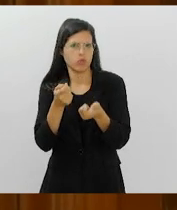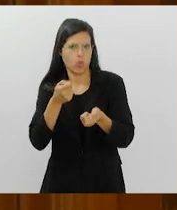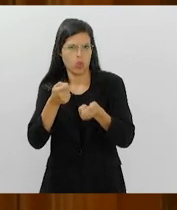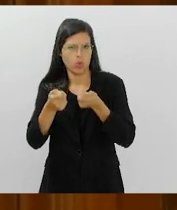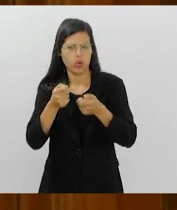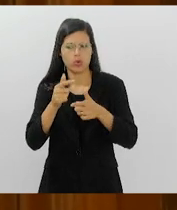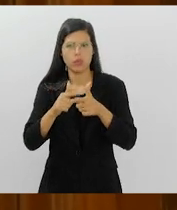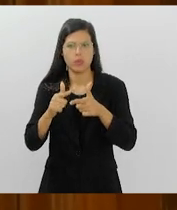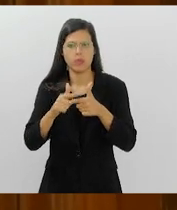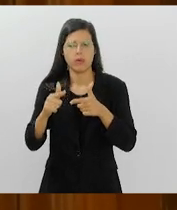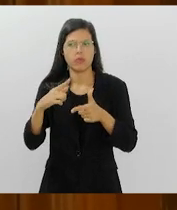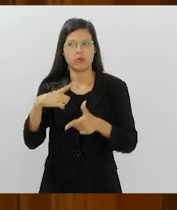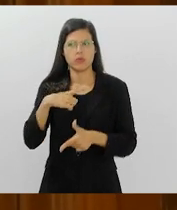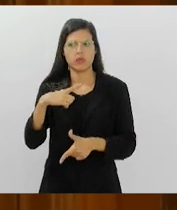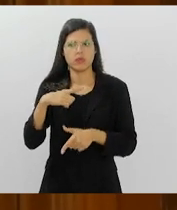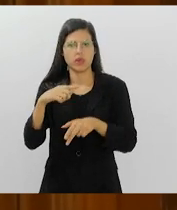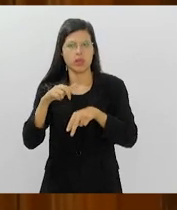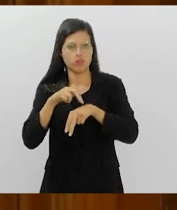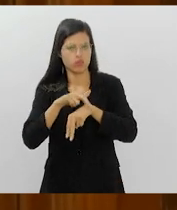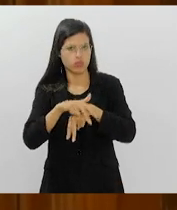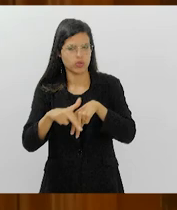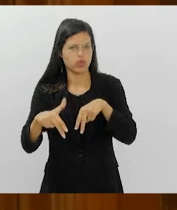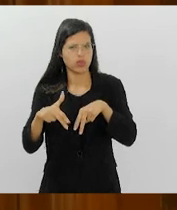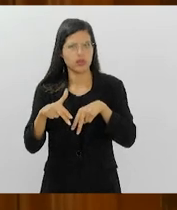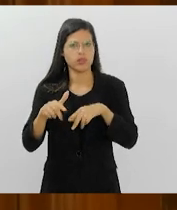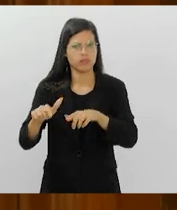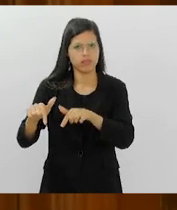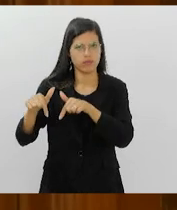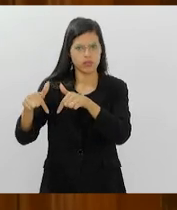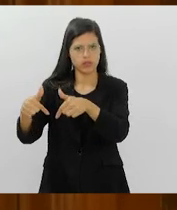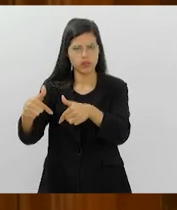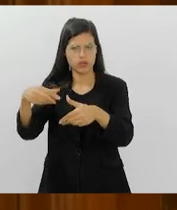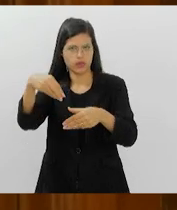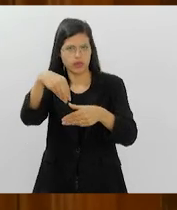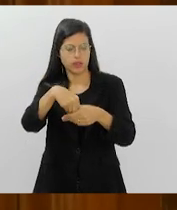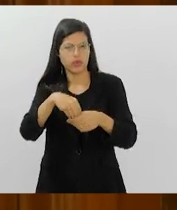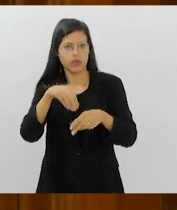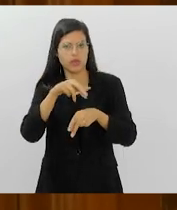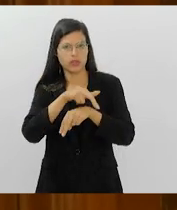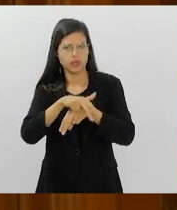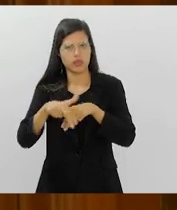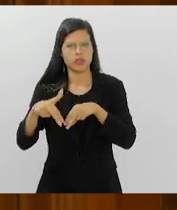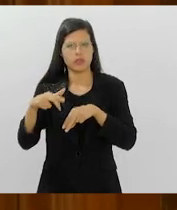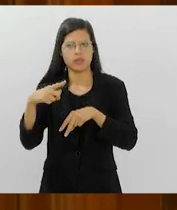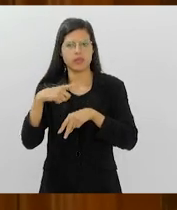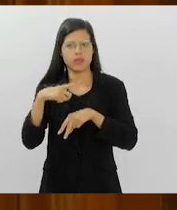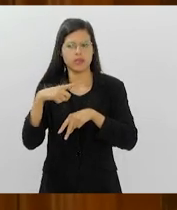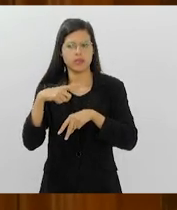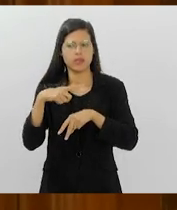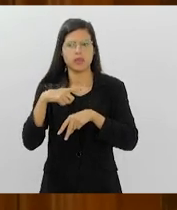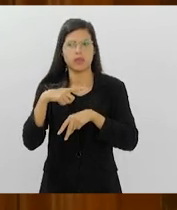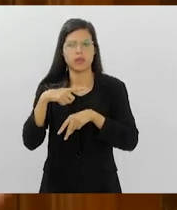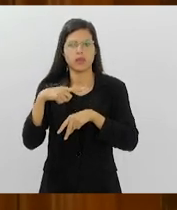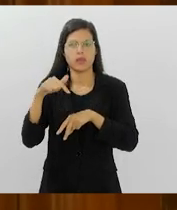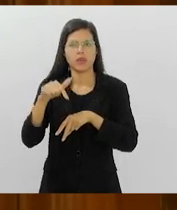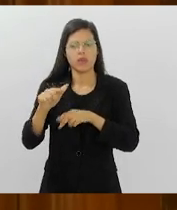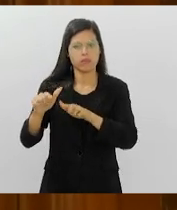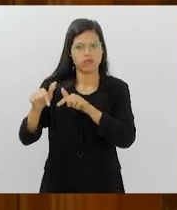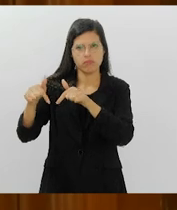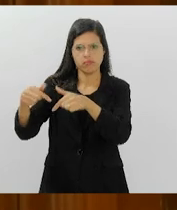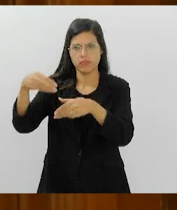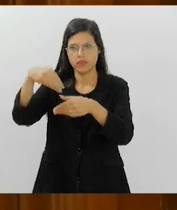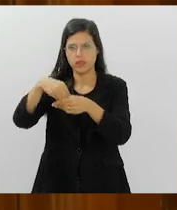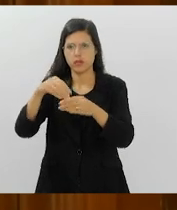gênero de ataque ativo, e dentro desse gênero a gente tem uma espécie, que é o ataque ativo em ambiente escolar. Eu só